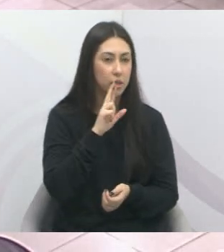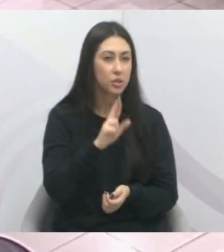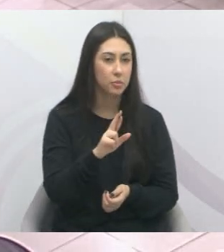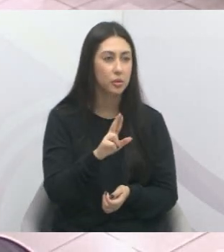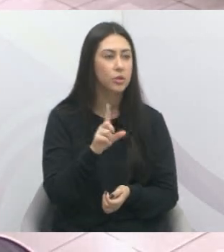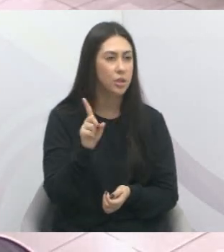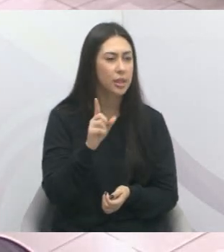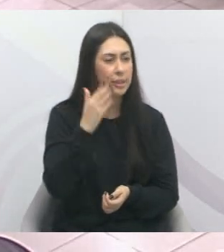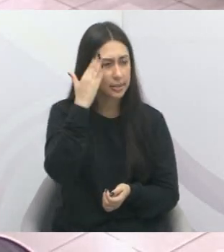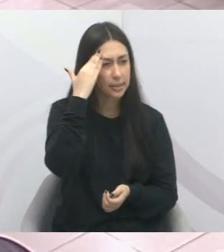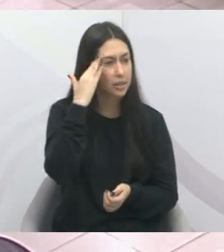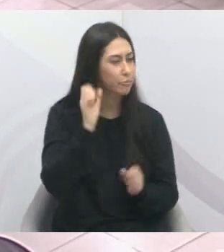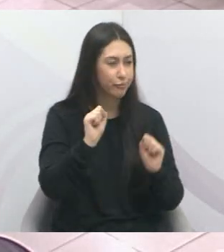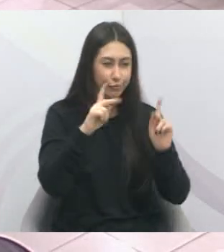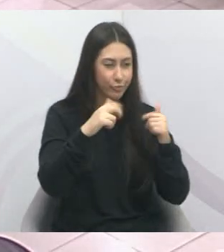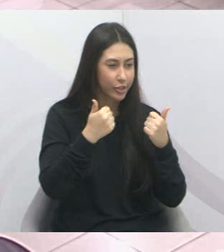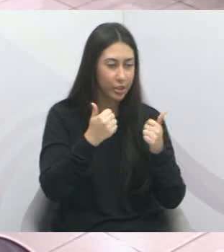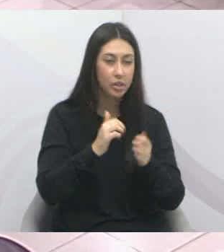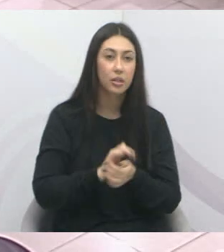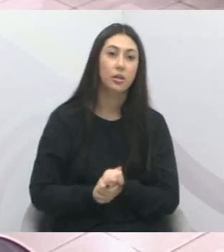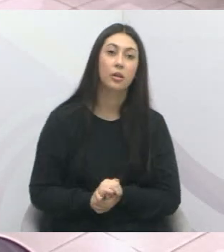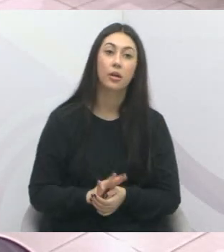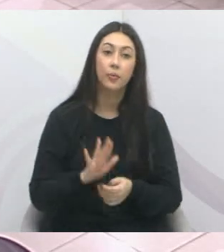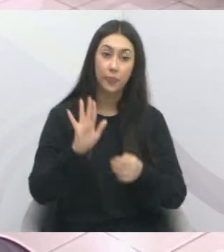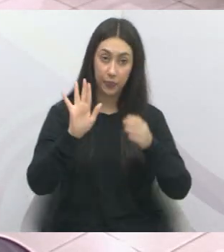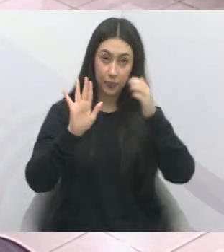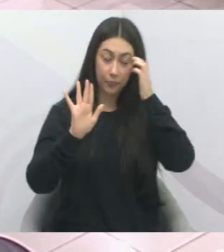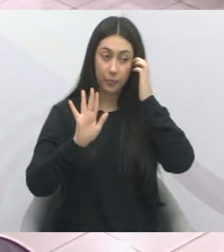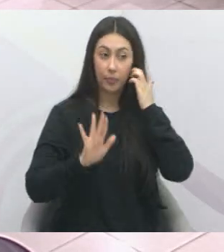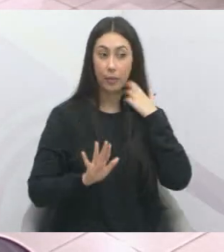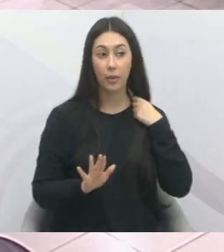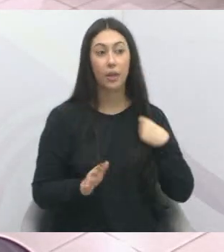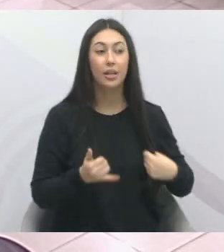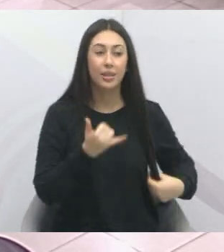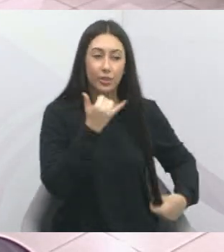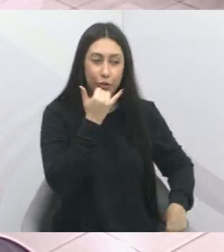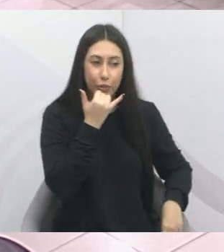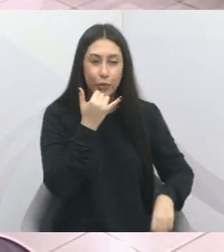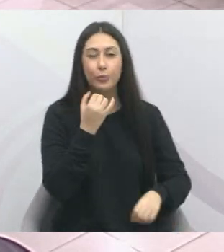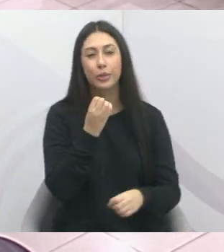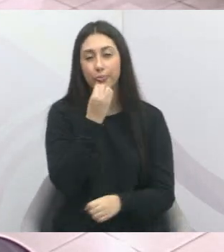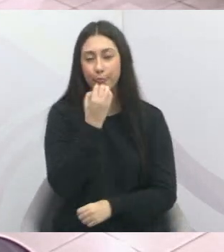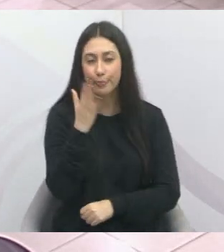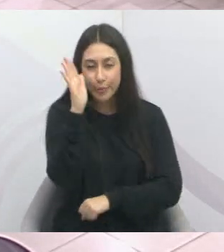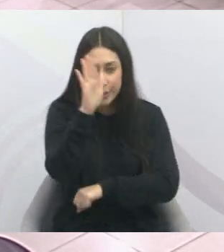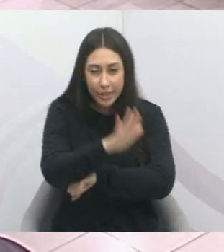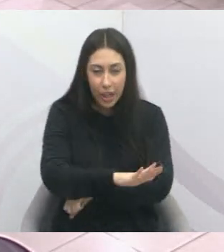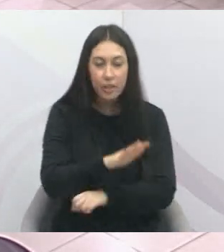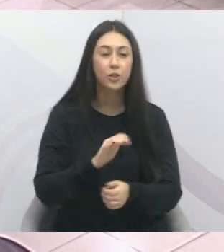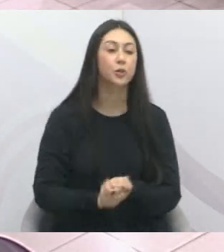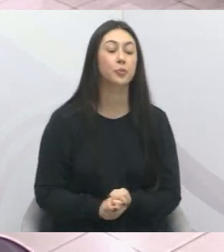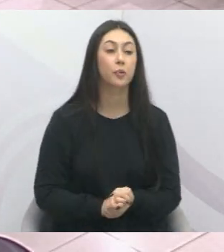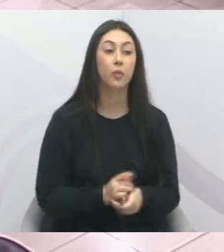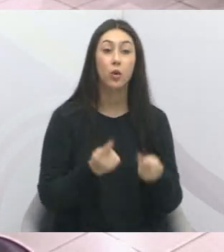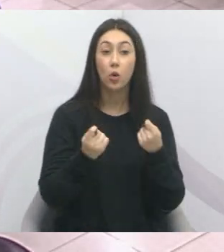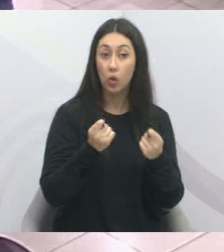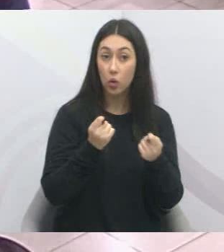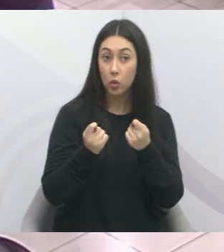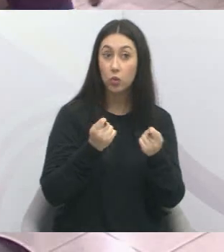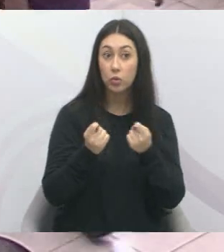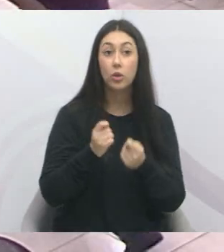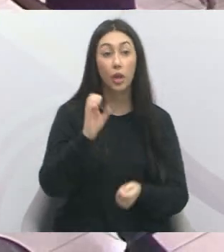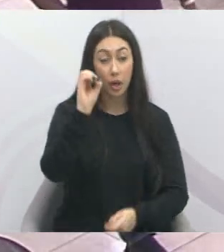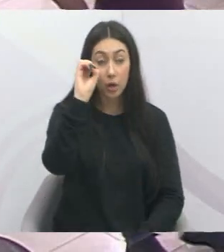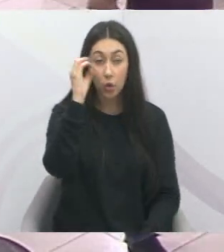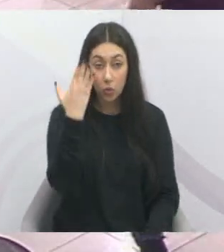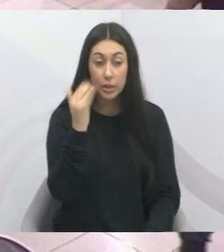daí. Não, tudo bem. O Rodrigo, veja bem, desculpa, boa tarde a todos. Esse controle, ele realmente é